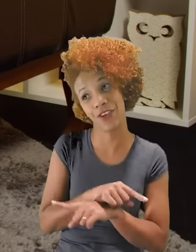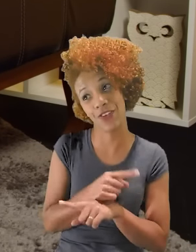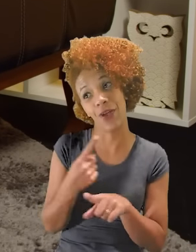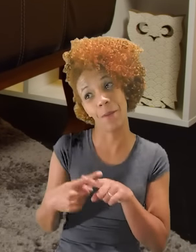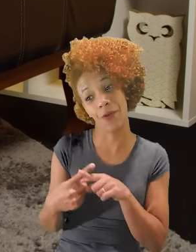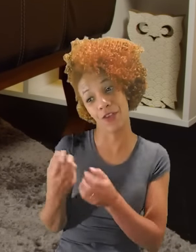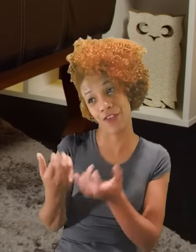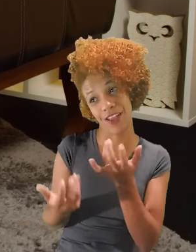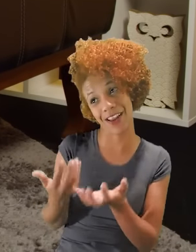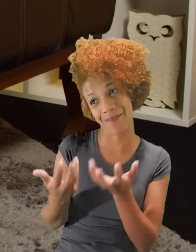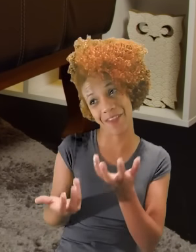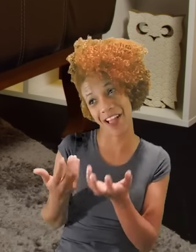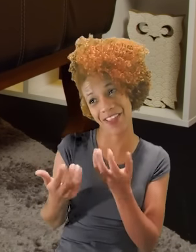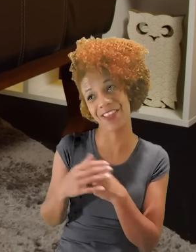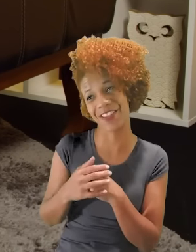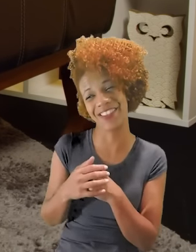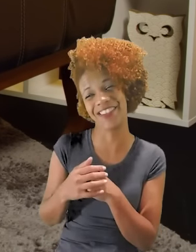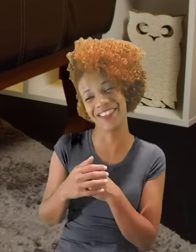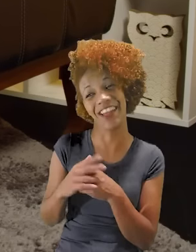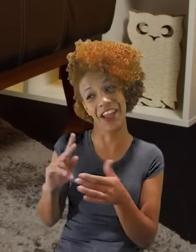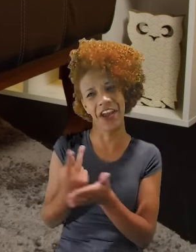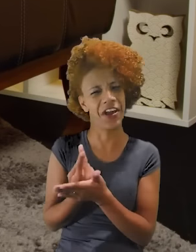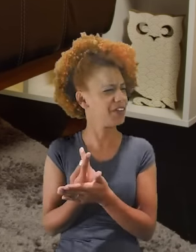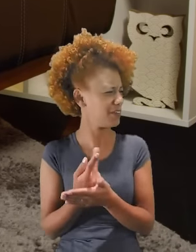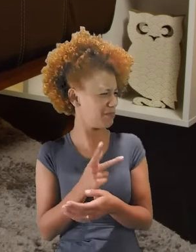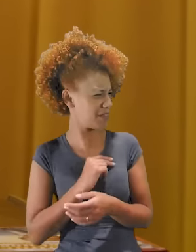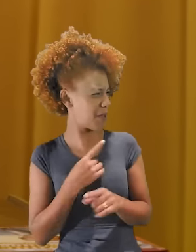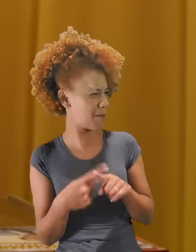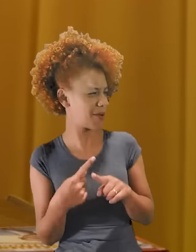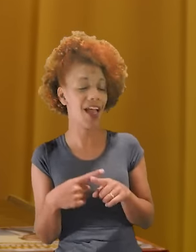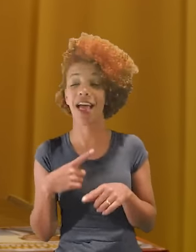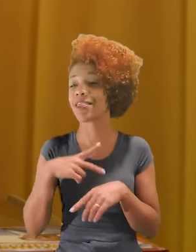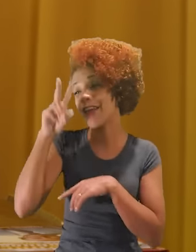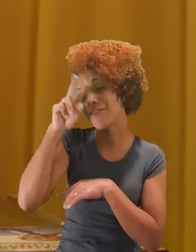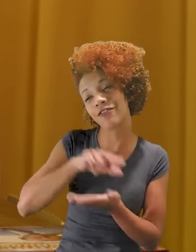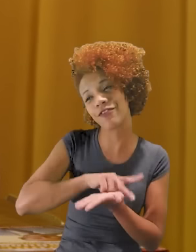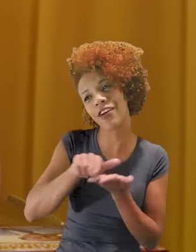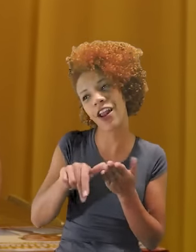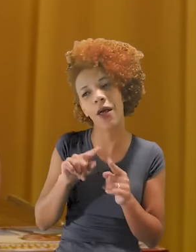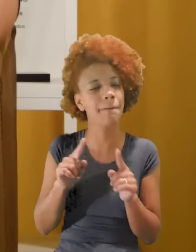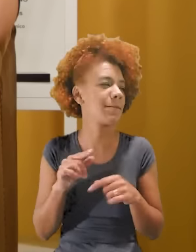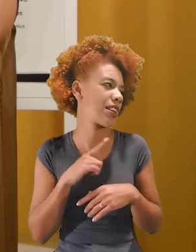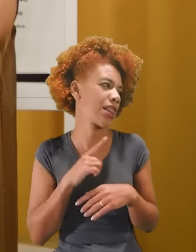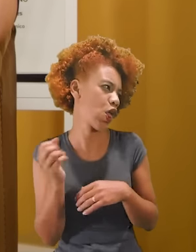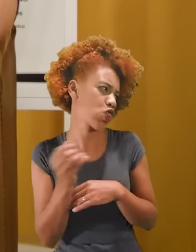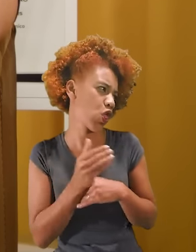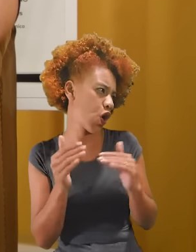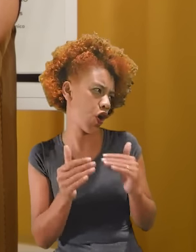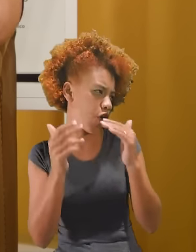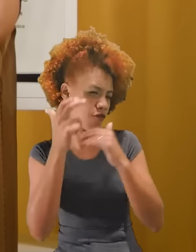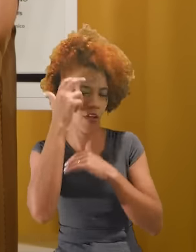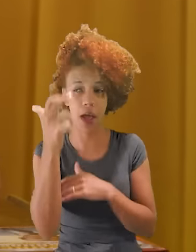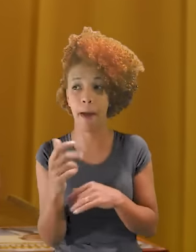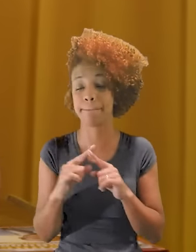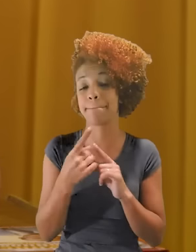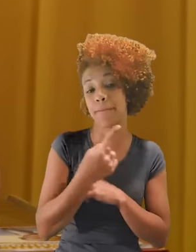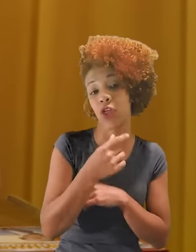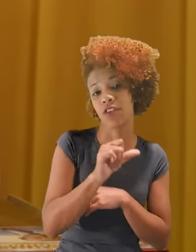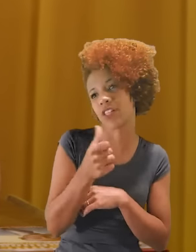inverso, né? Porque ele foi cremado, pô. Então, assim, acho que é cara... Por que falaram isso? Cara, porque tem várias histórias, talvez entendeu? Talvez pra ele ser um cara grande inovador. Pra você ter uma ideia,